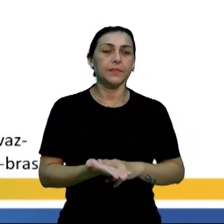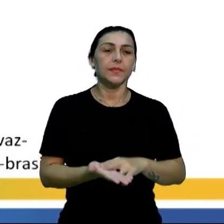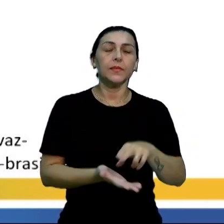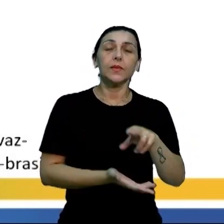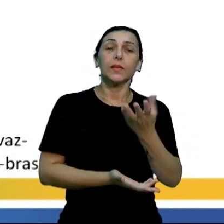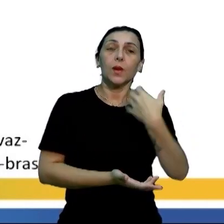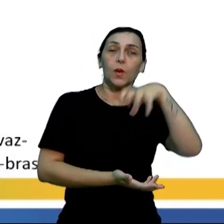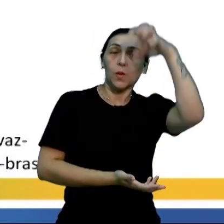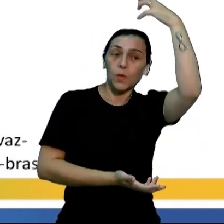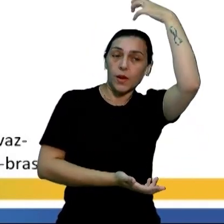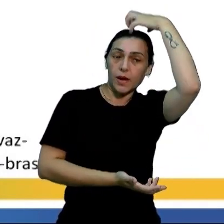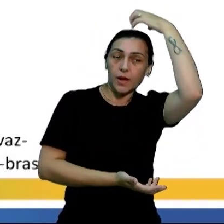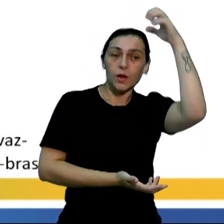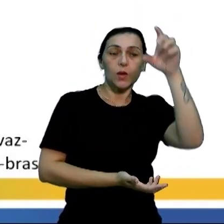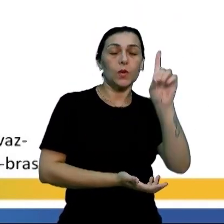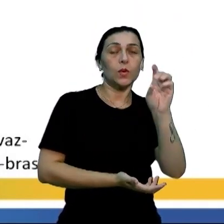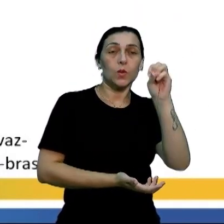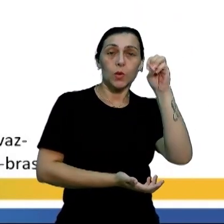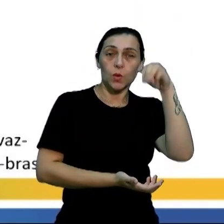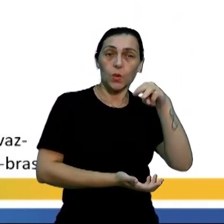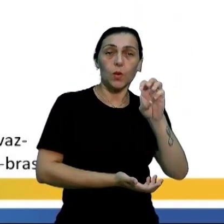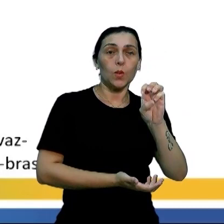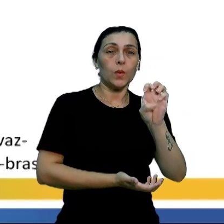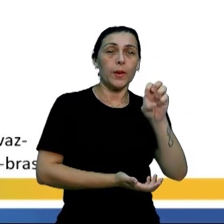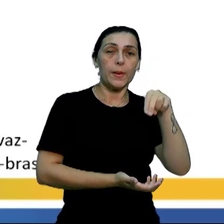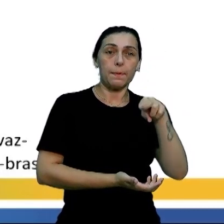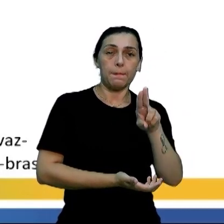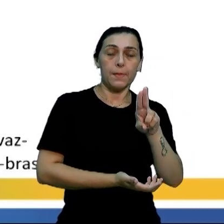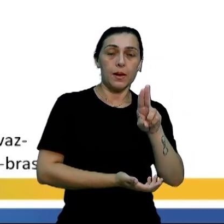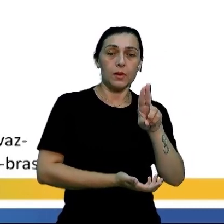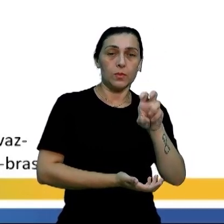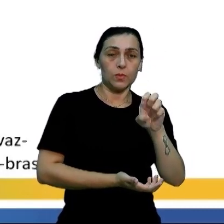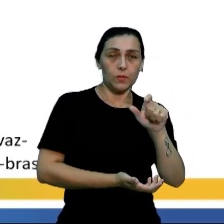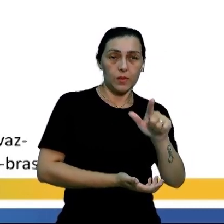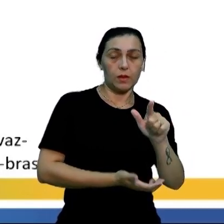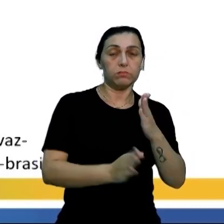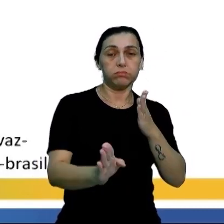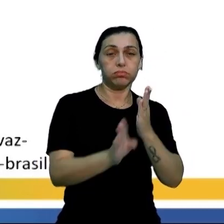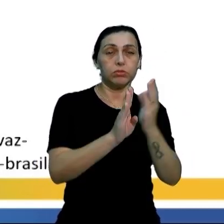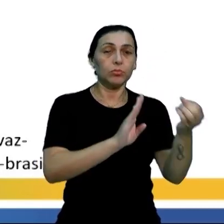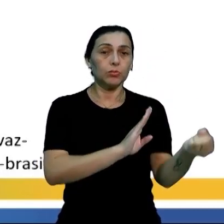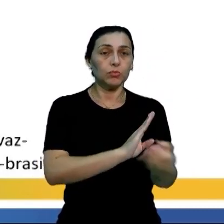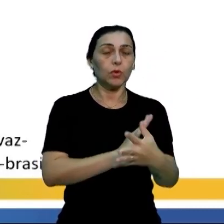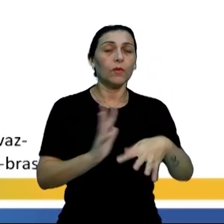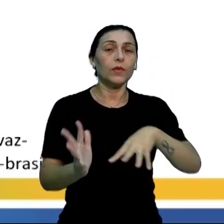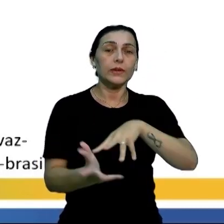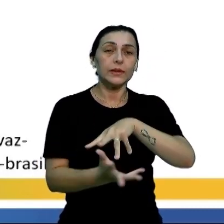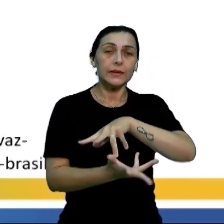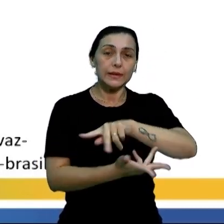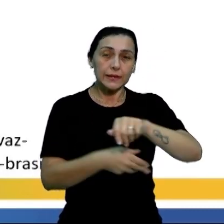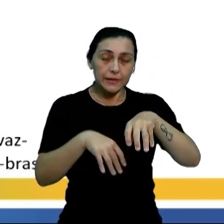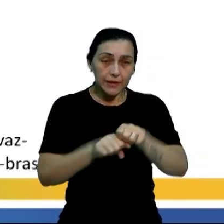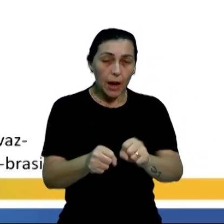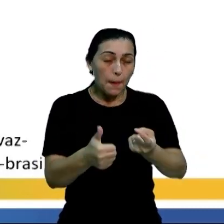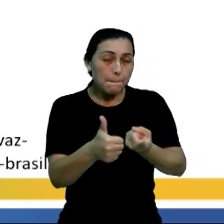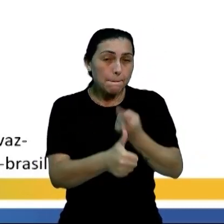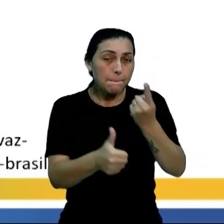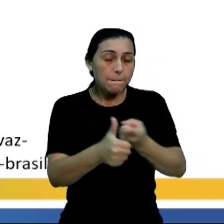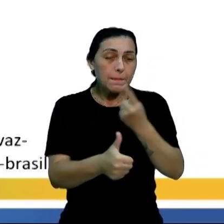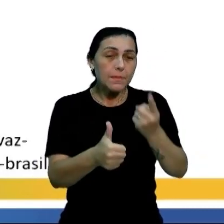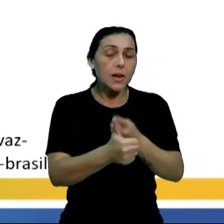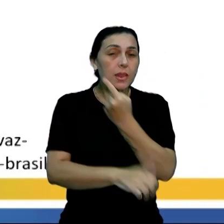foi escrita ao rei Dom Emanuel, referindo-se ao descobrimento de uma nova terra e às primeiras impressões